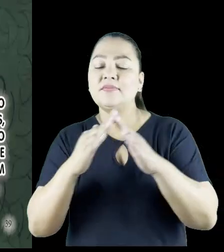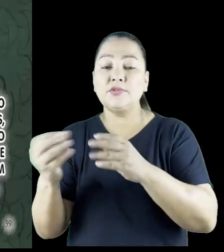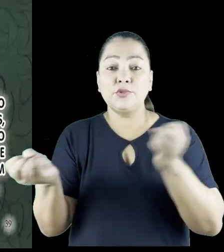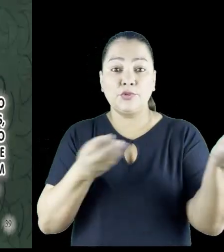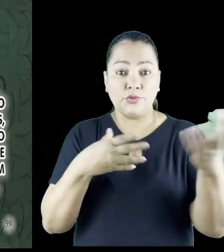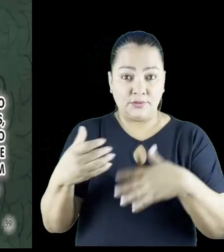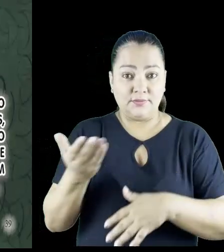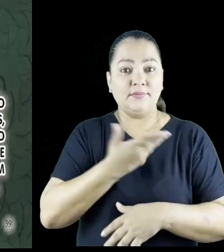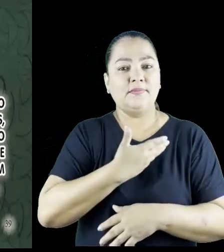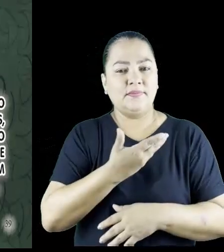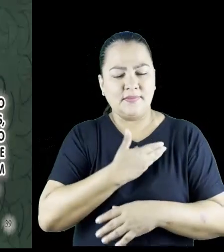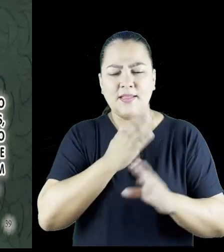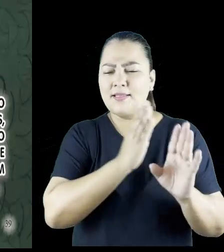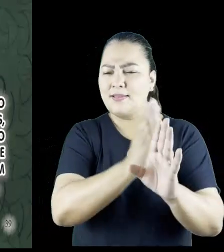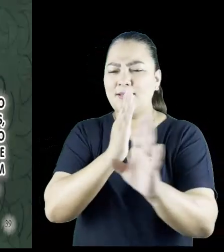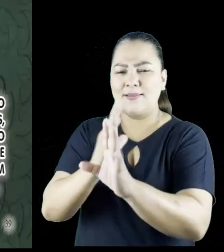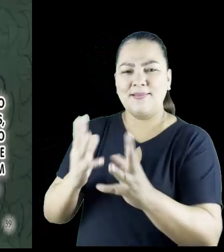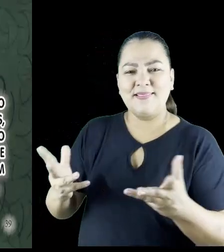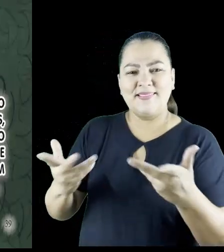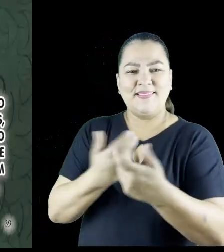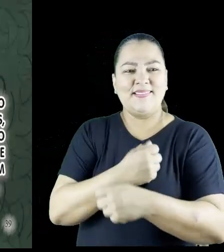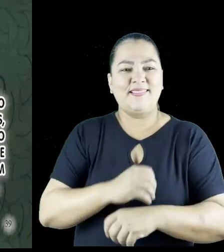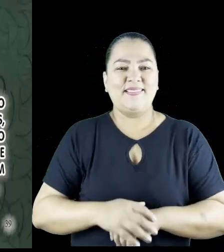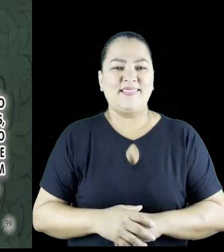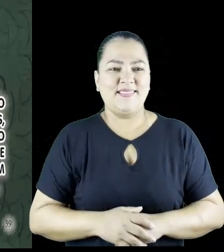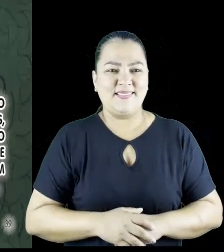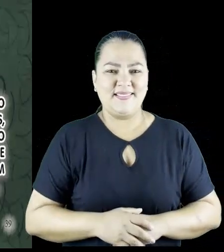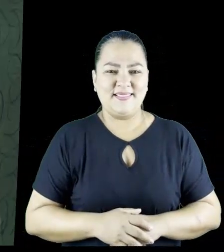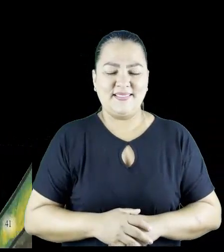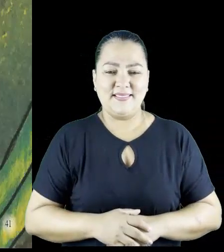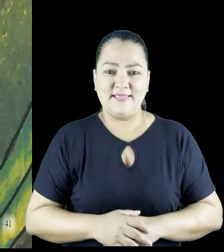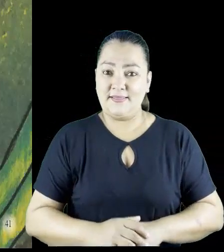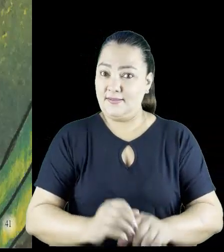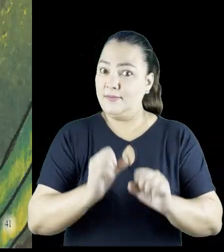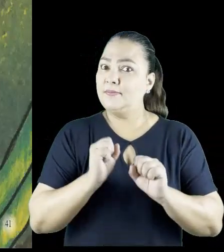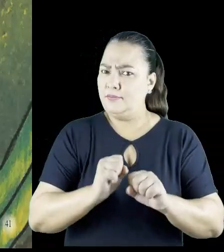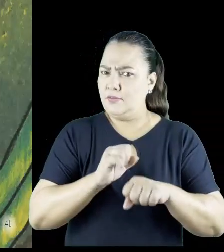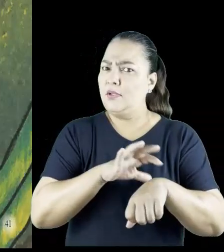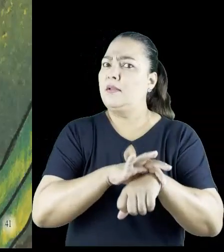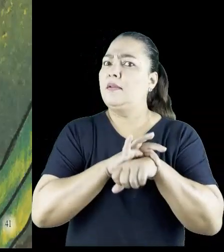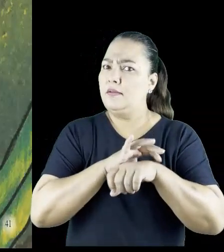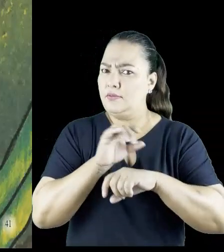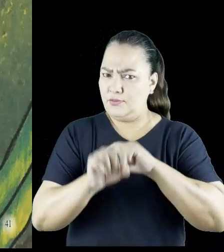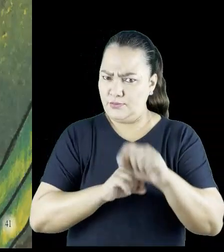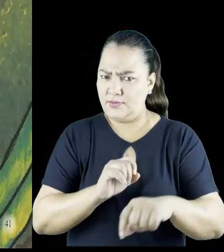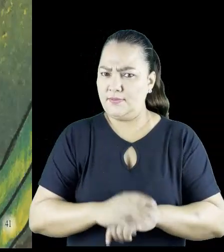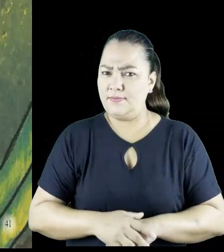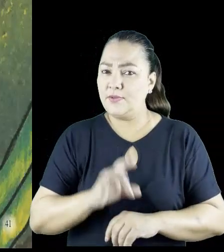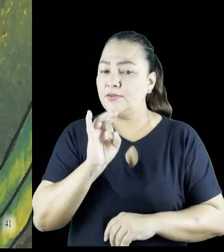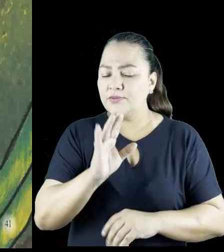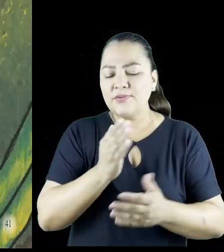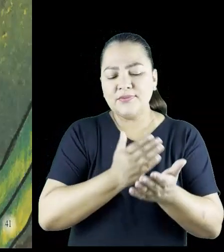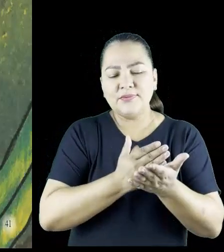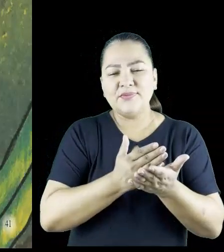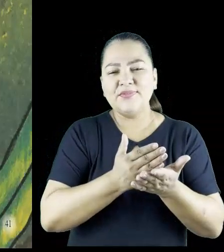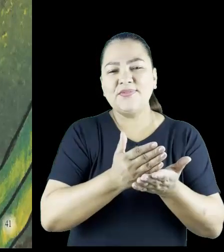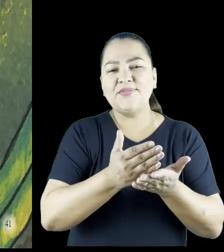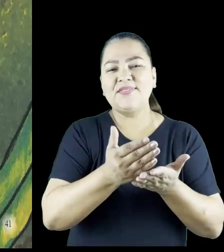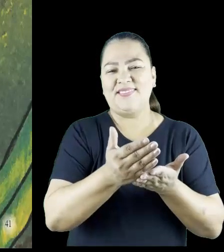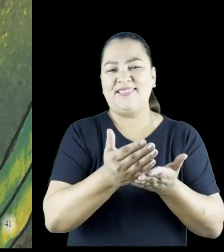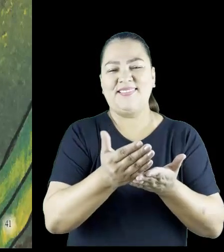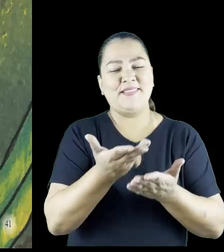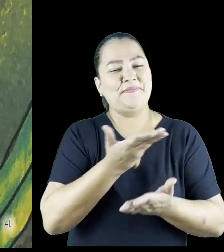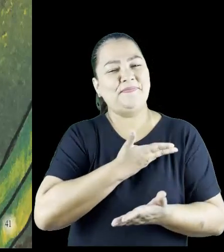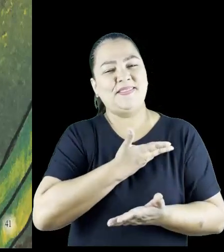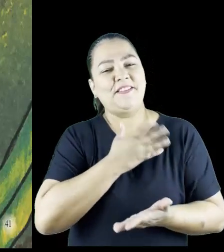lar com novos amigos e muitas descobertas. posso te garantir que esse foi apenas o